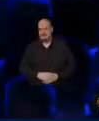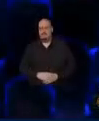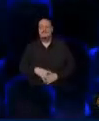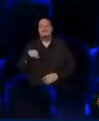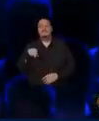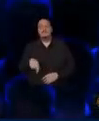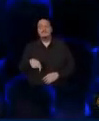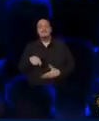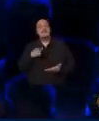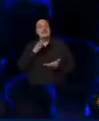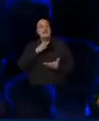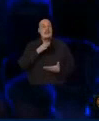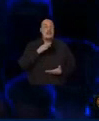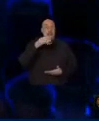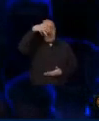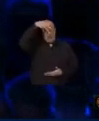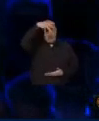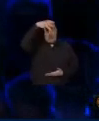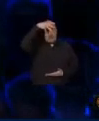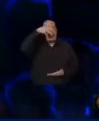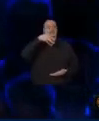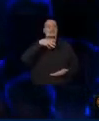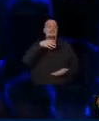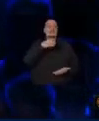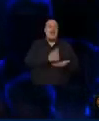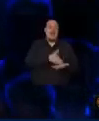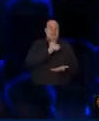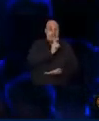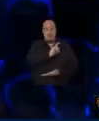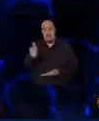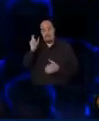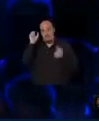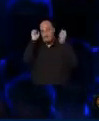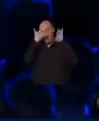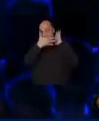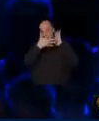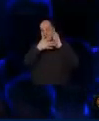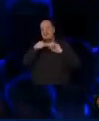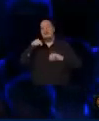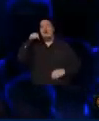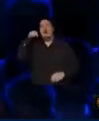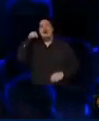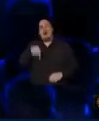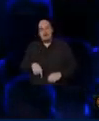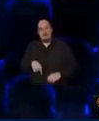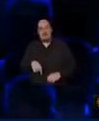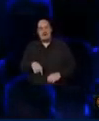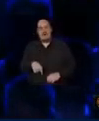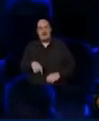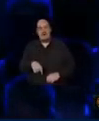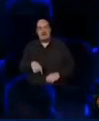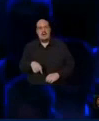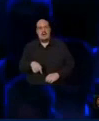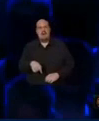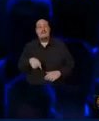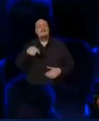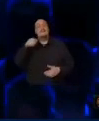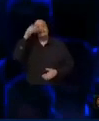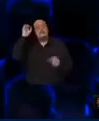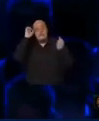Voltando a falar das eleções municipais Nós provavelmente iremos p o mesmo caminho porque só não vê quem não quer que nós temos